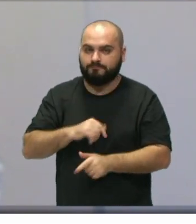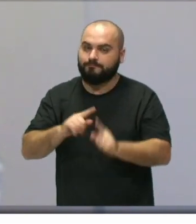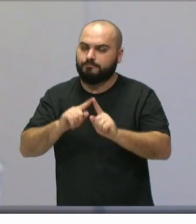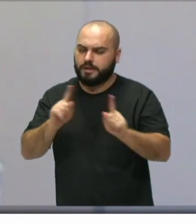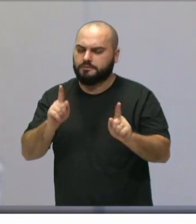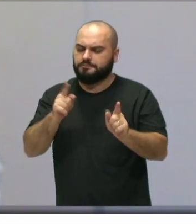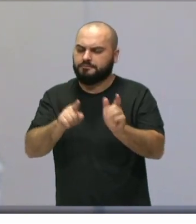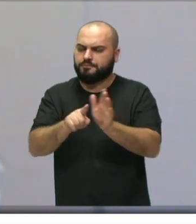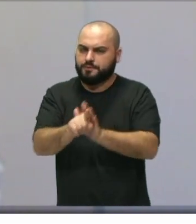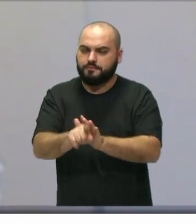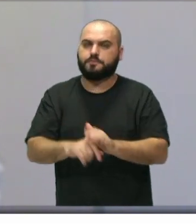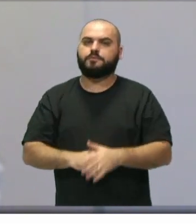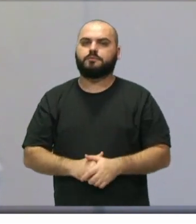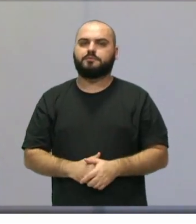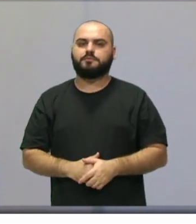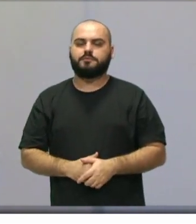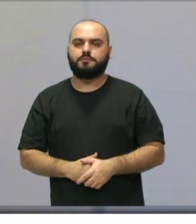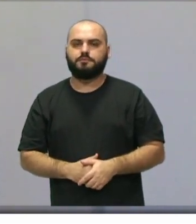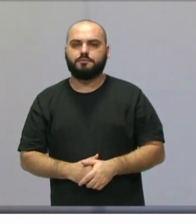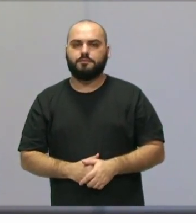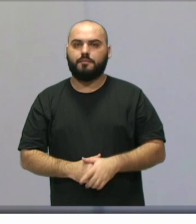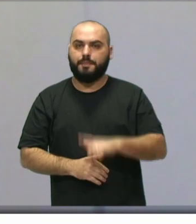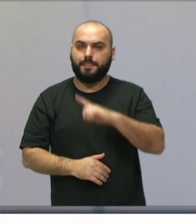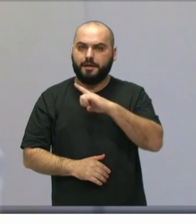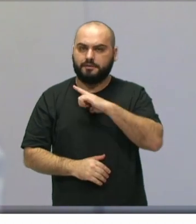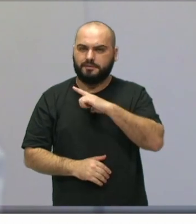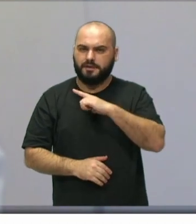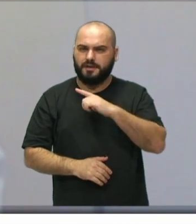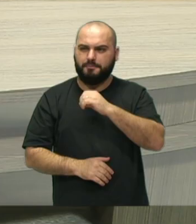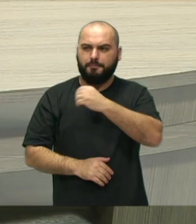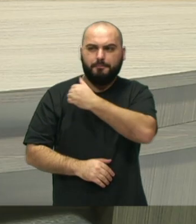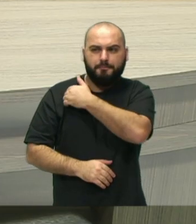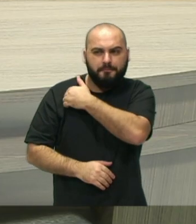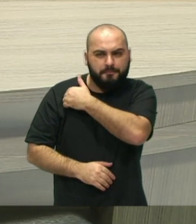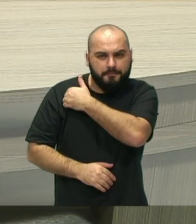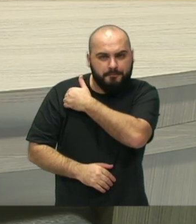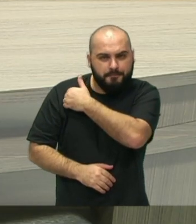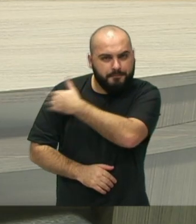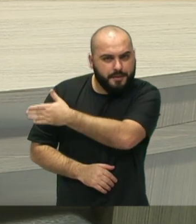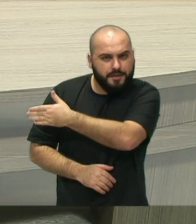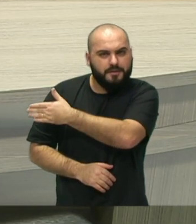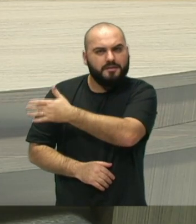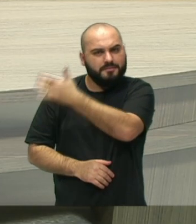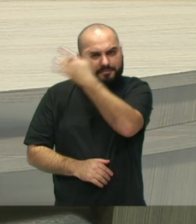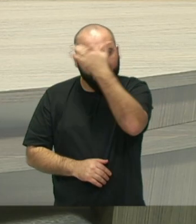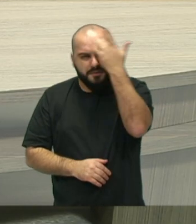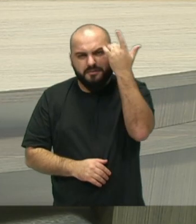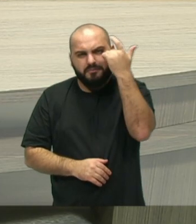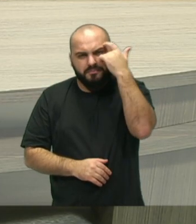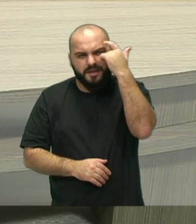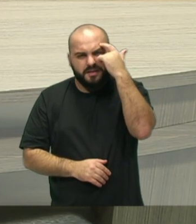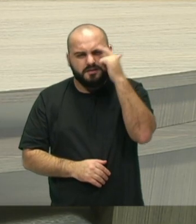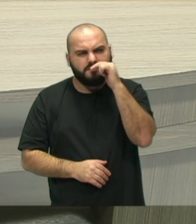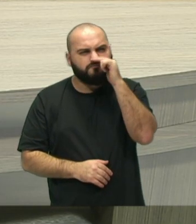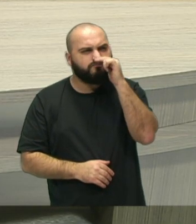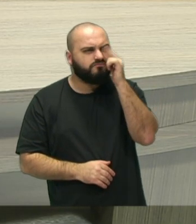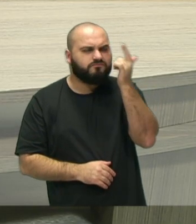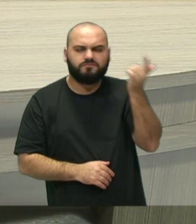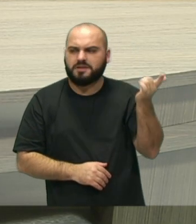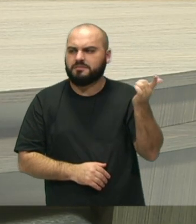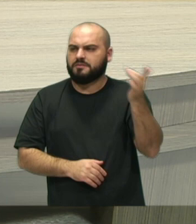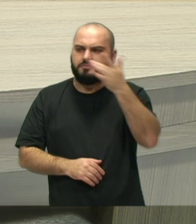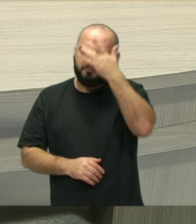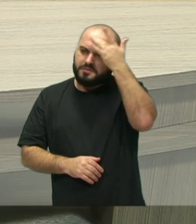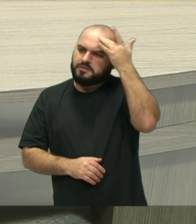relação à disseminação, ainda existe muito preconceito, as pessoas acham que é mimimi, que a